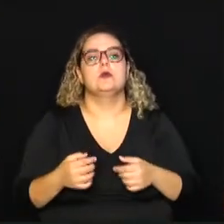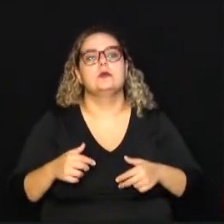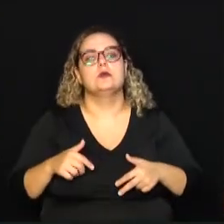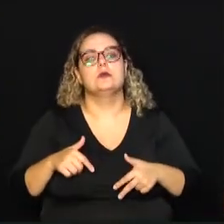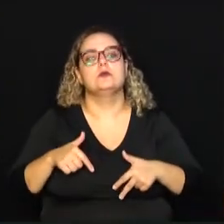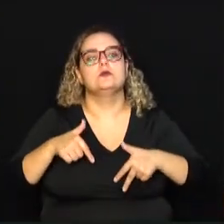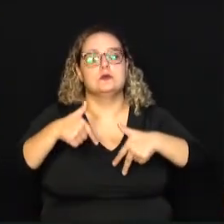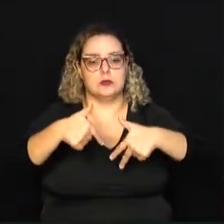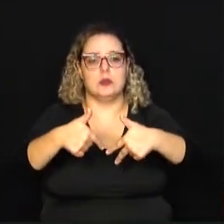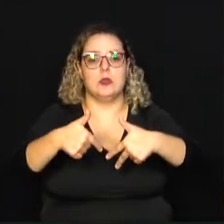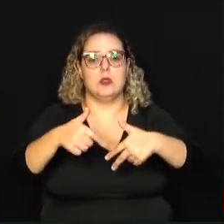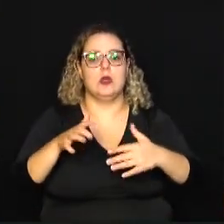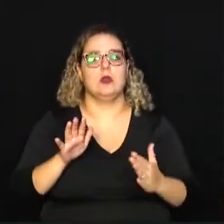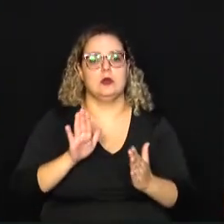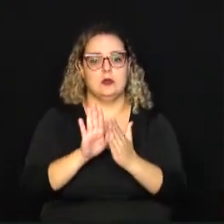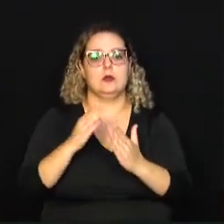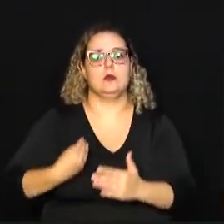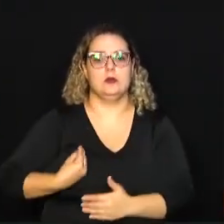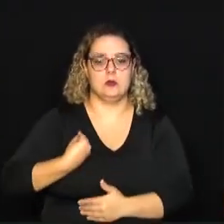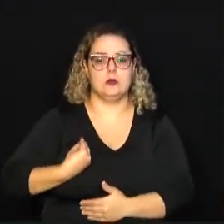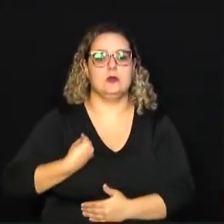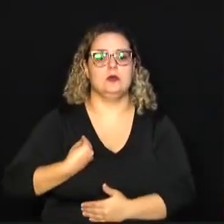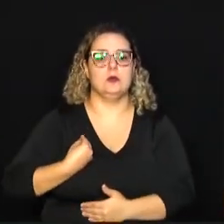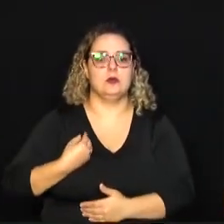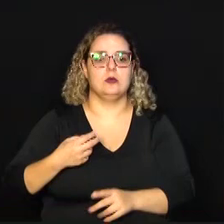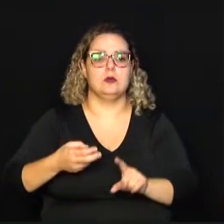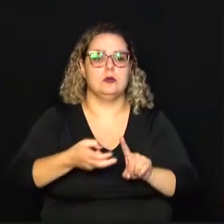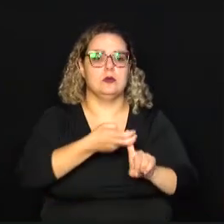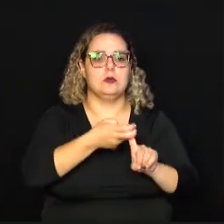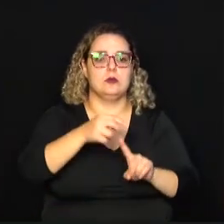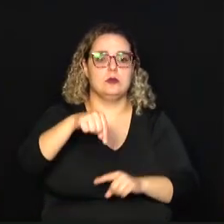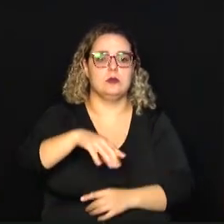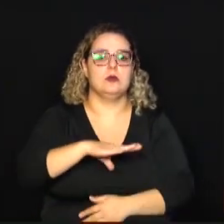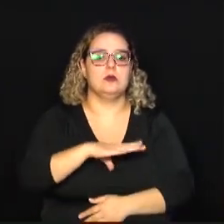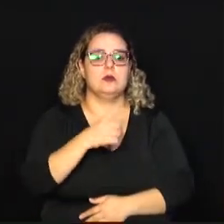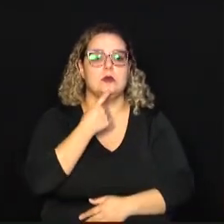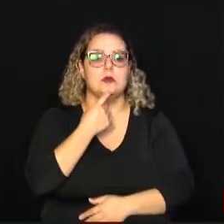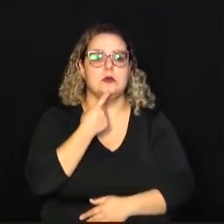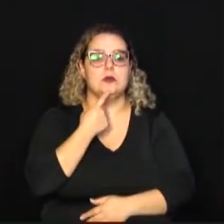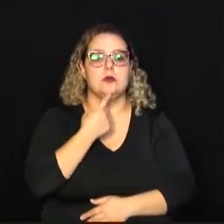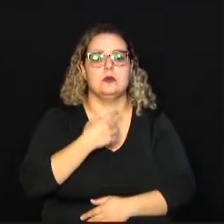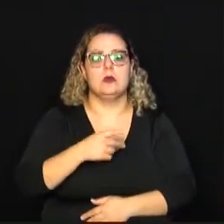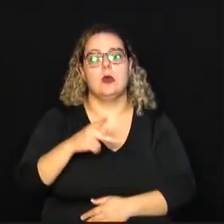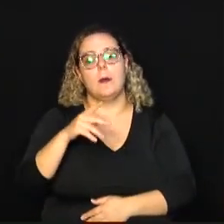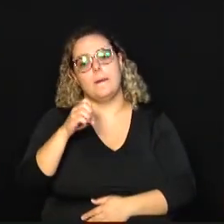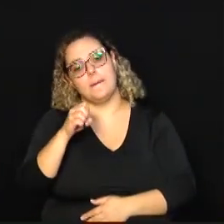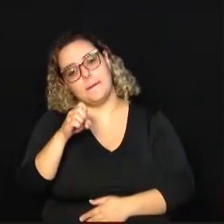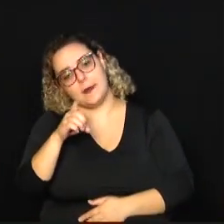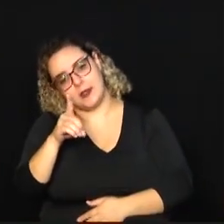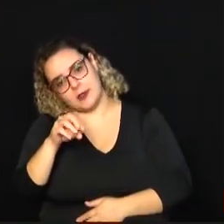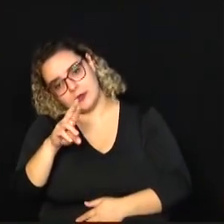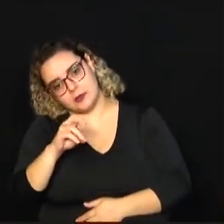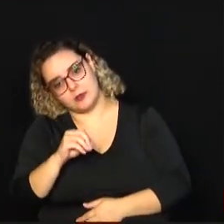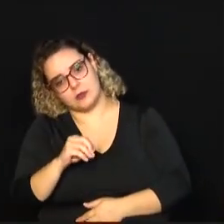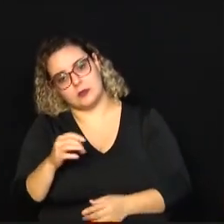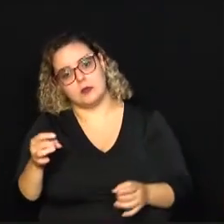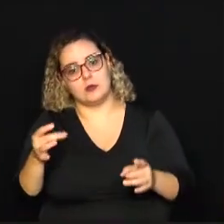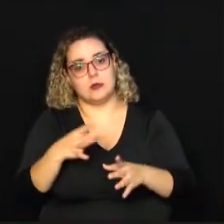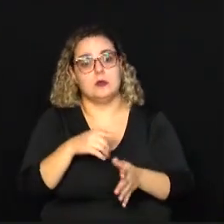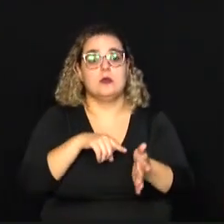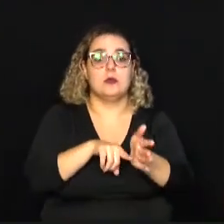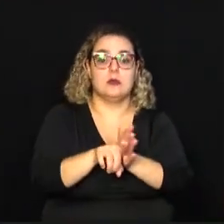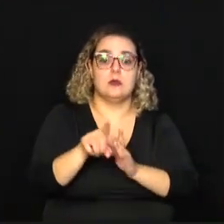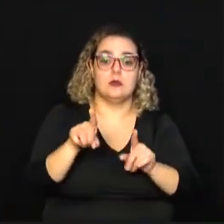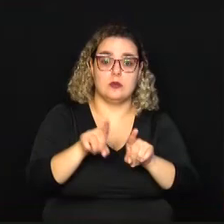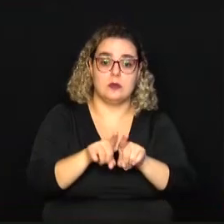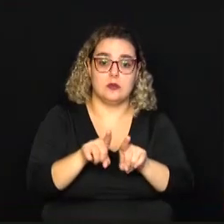Frente em Defesa pela Vida e do SUS aqui em Campinas, tá bom? Pedro, para terminar, teve uma questão